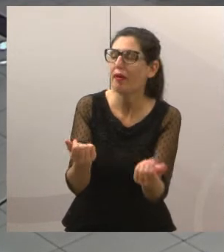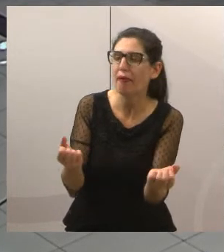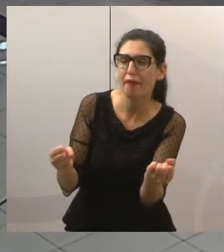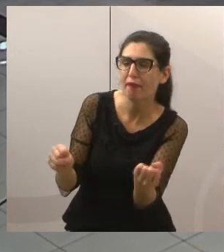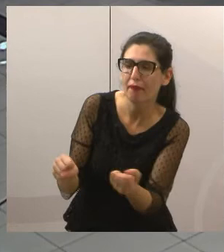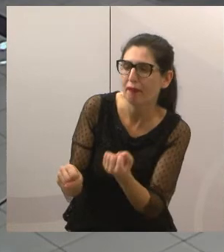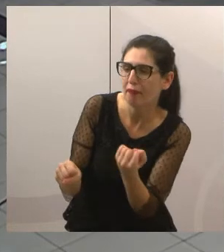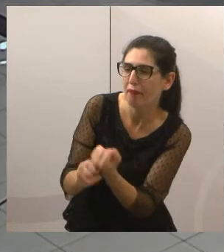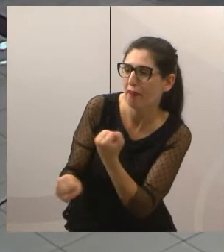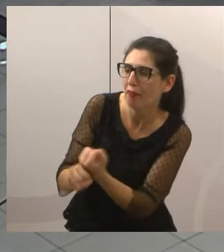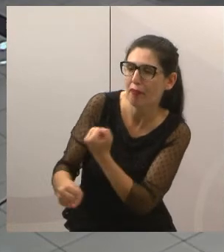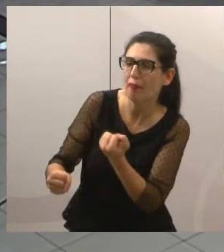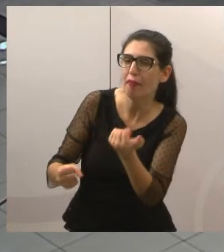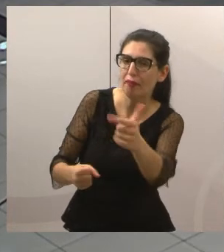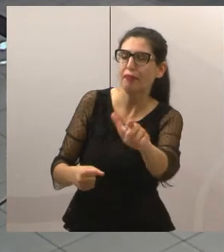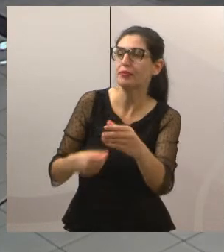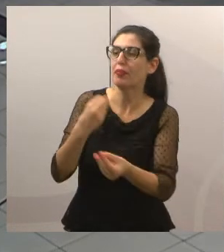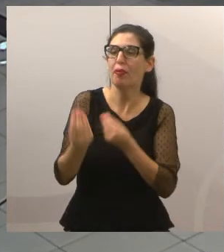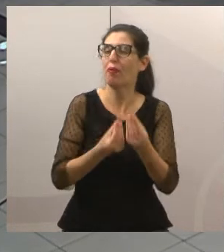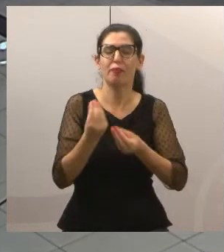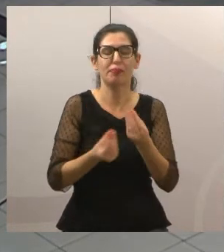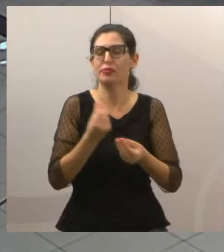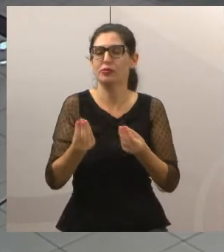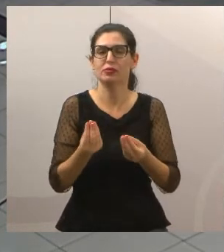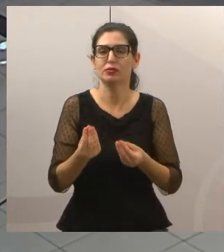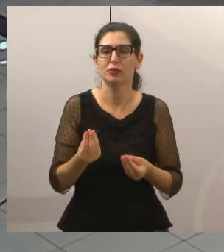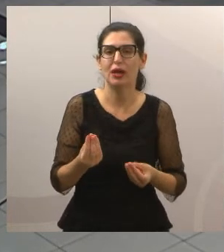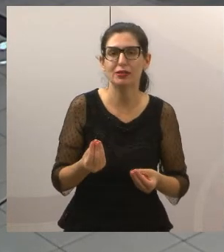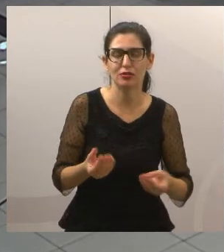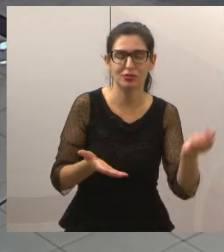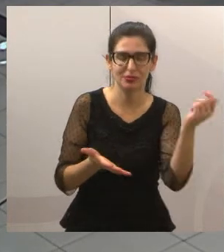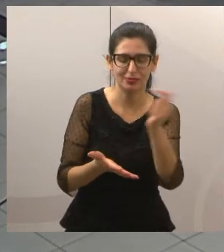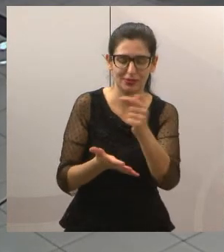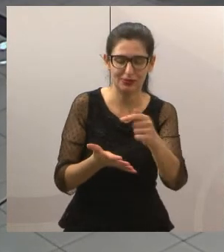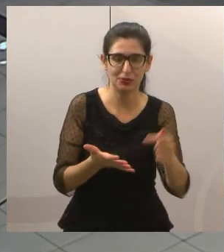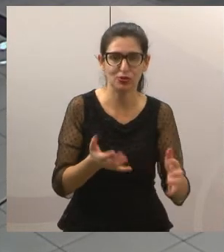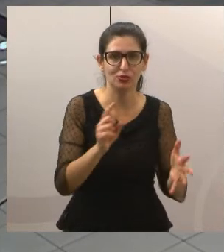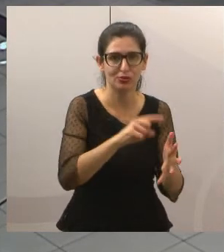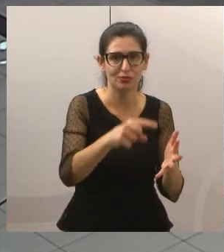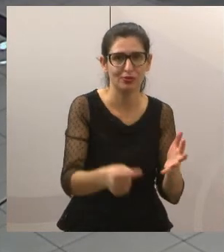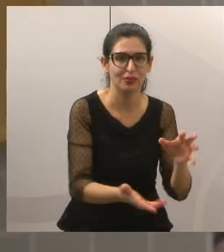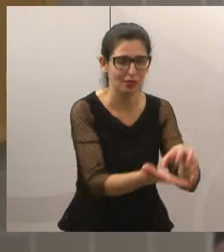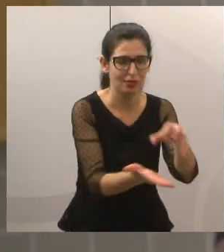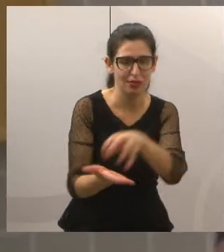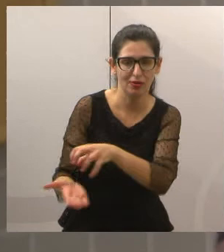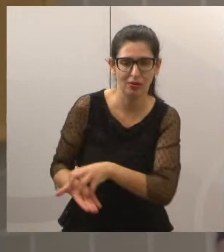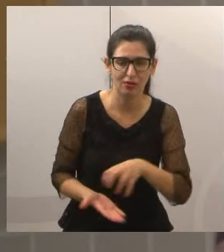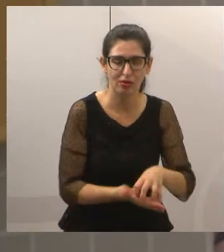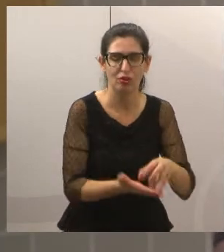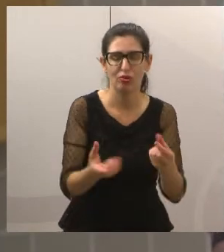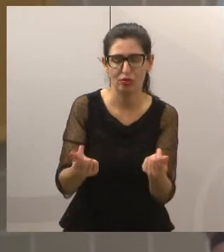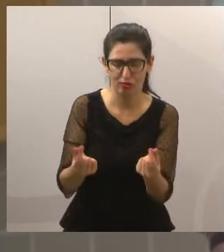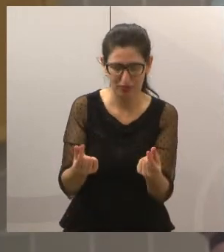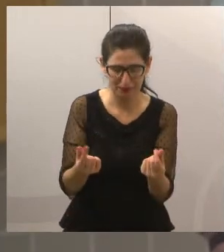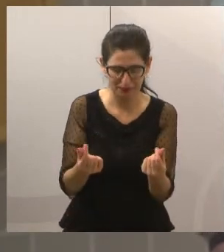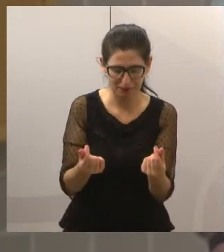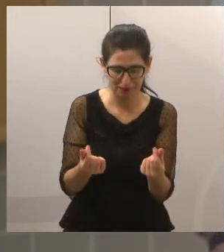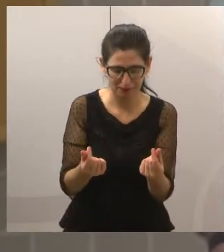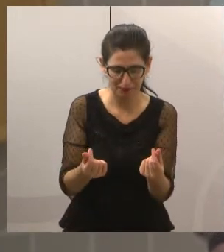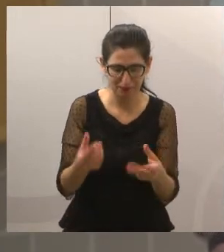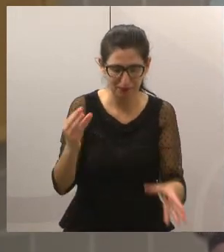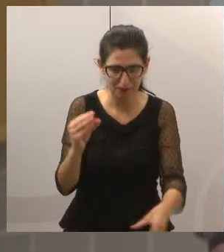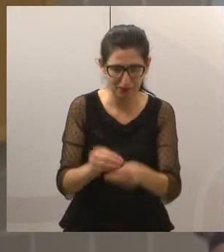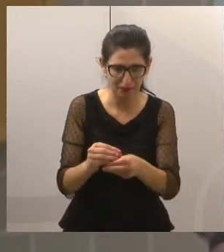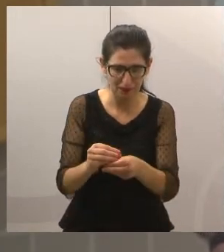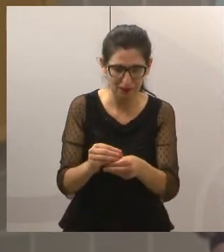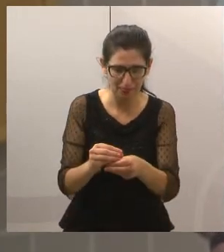público afim? Como que fica isso? Você pode dar um esclarecimento, por gentileza? Bom, só esclarecendo, as emendas impositivas, como o nome bem diz, ela é